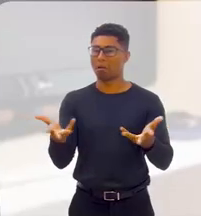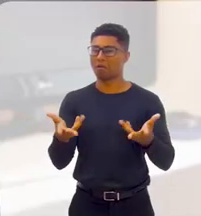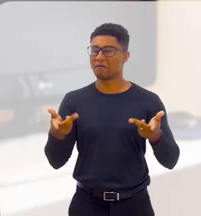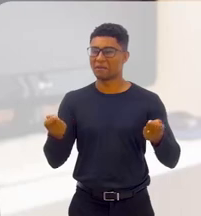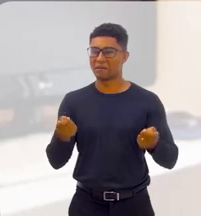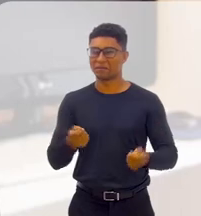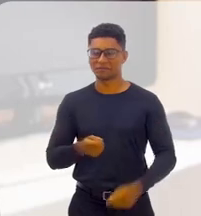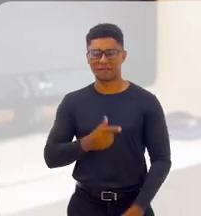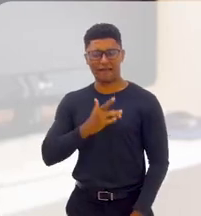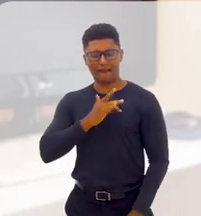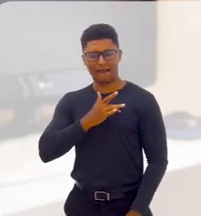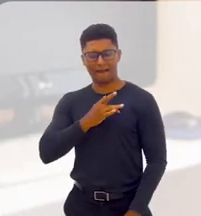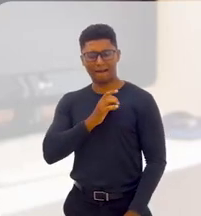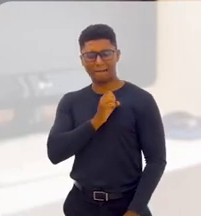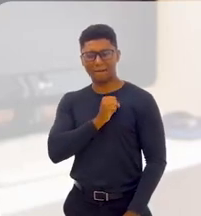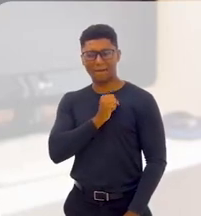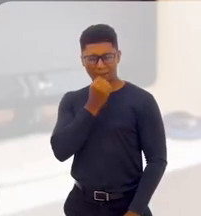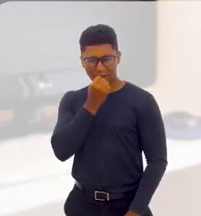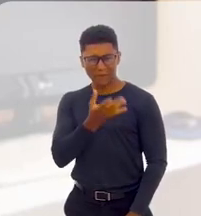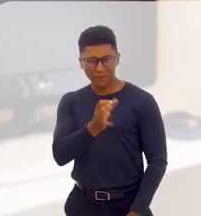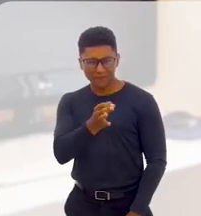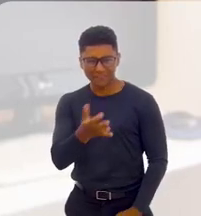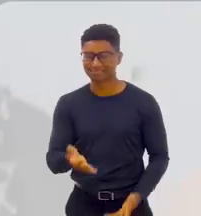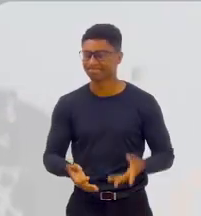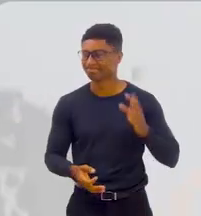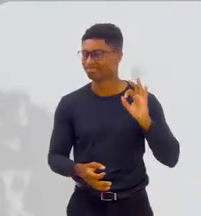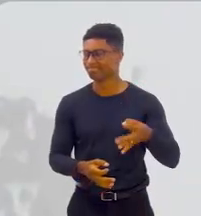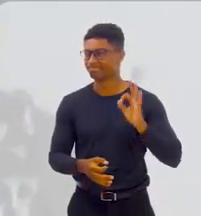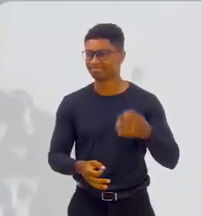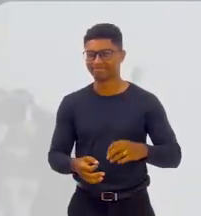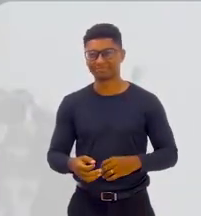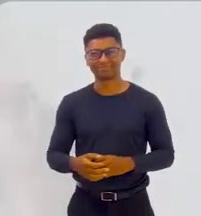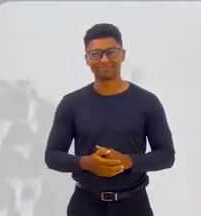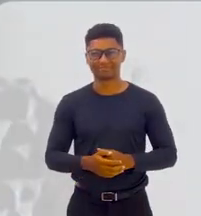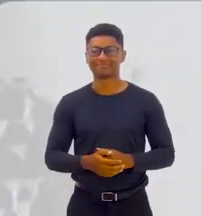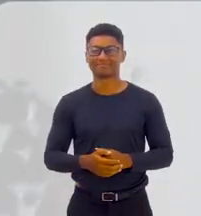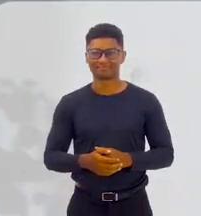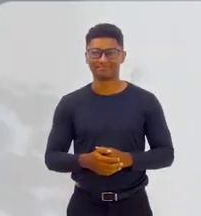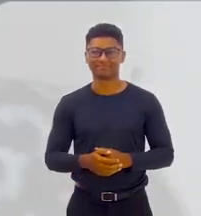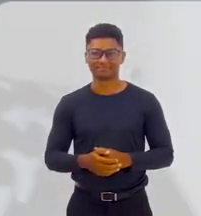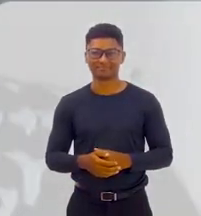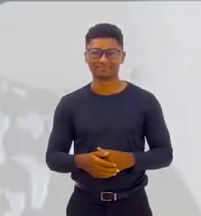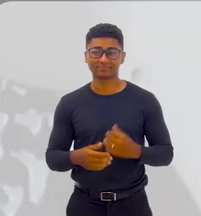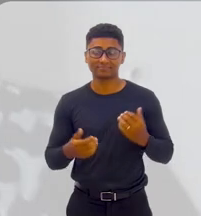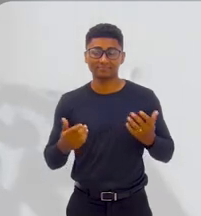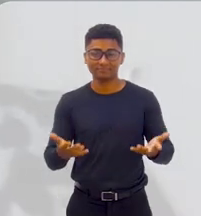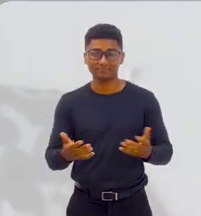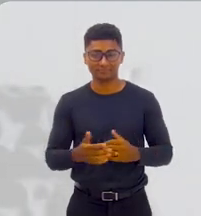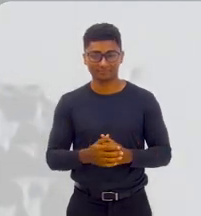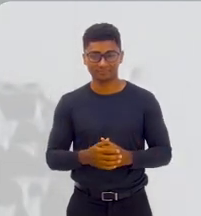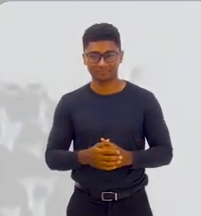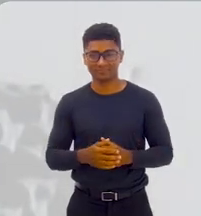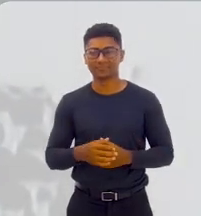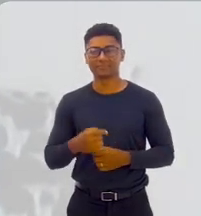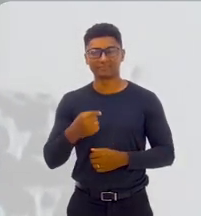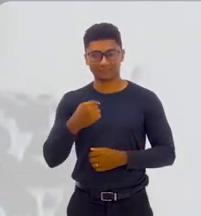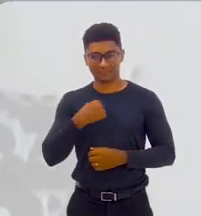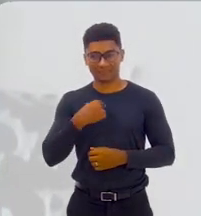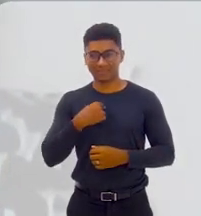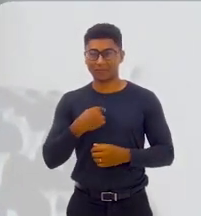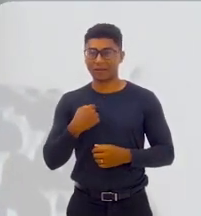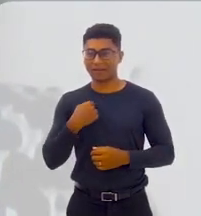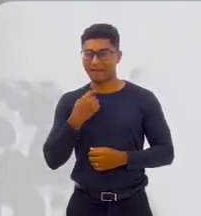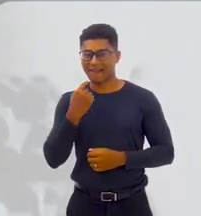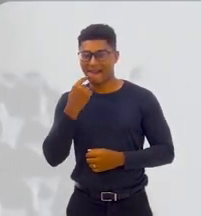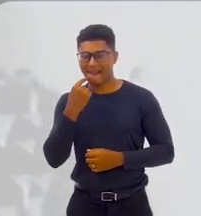maravilhoso. Se apaixonar é bom demais, né? Demais! Eu não abro mão. Não, e conta, Boa. eu sou